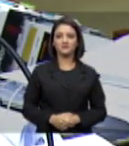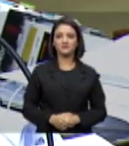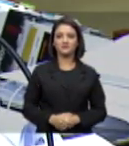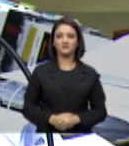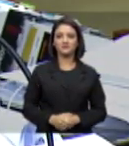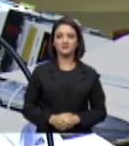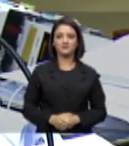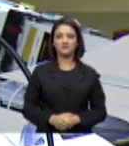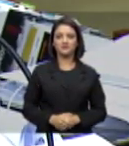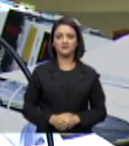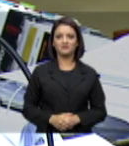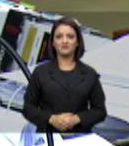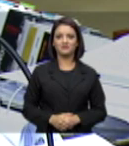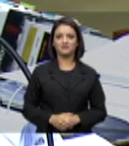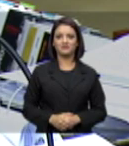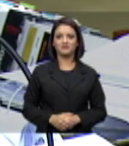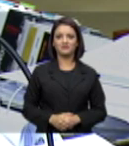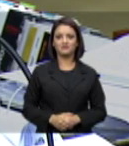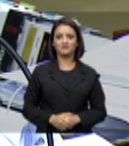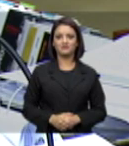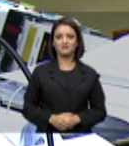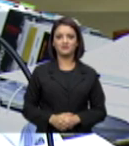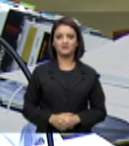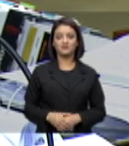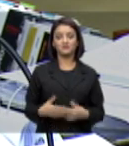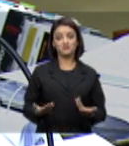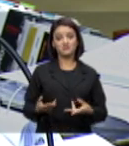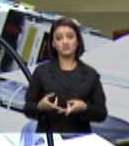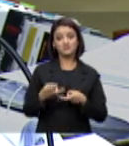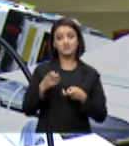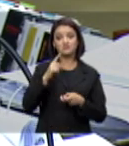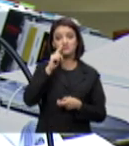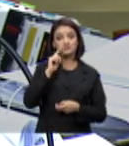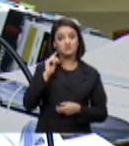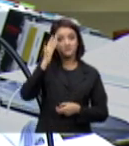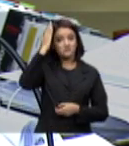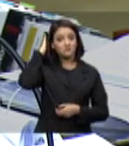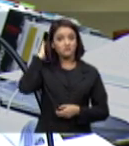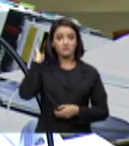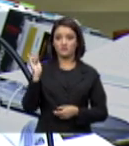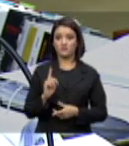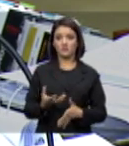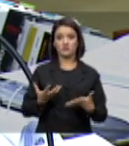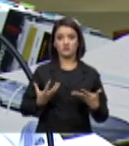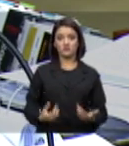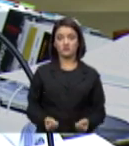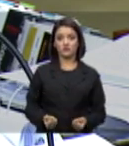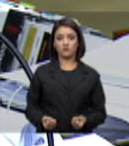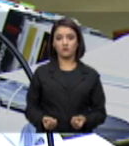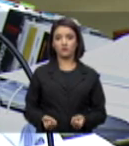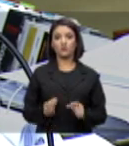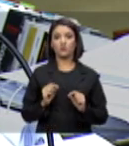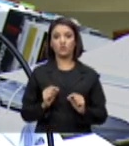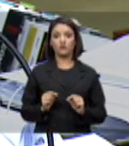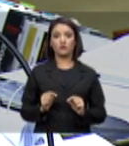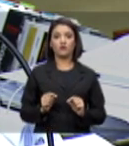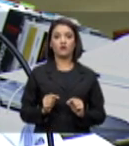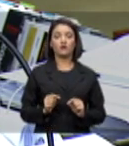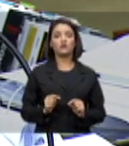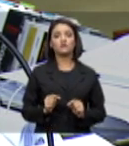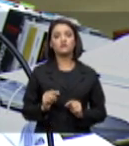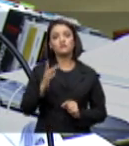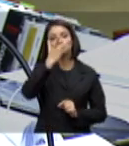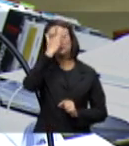é que pelo que eu pude depreender que ele não aceitou a legitimidade e do amicus curie para